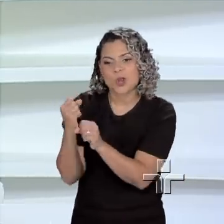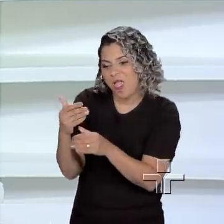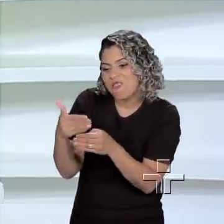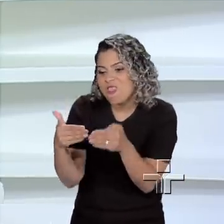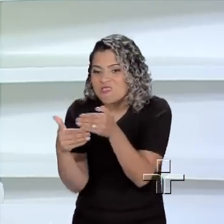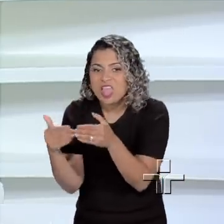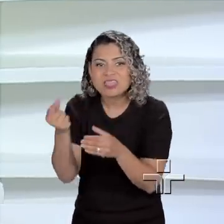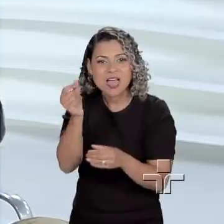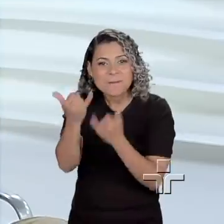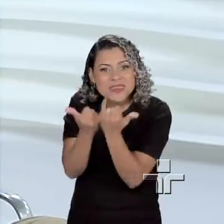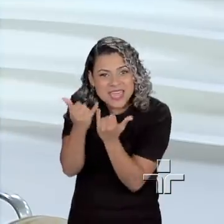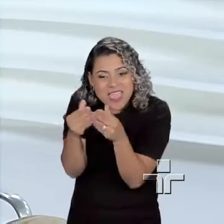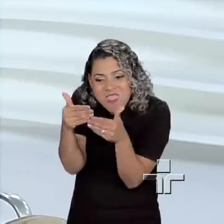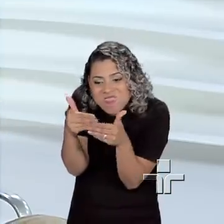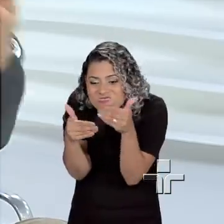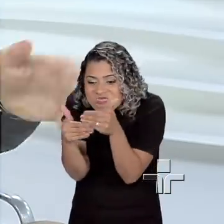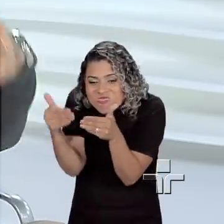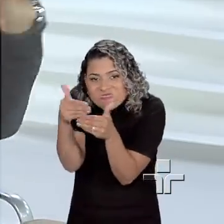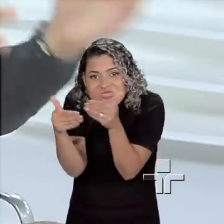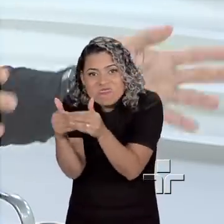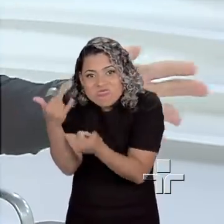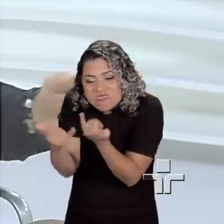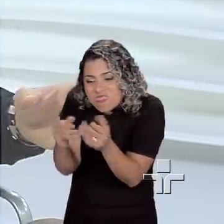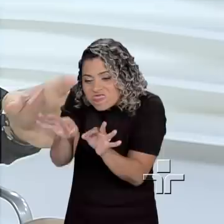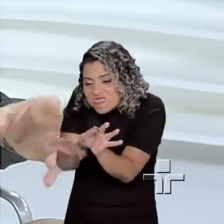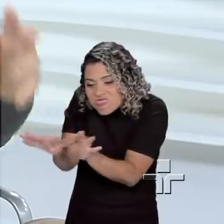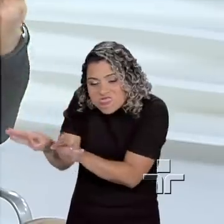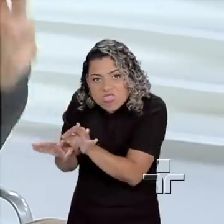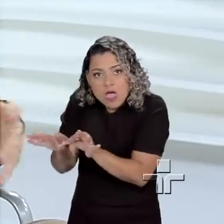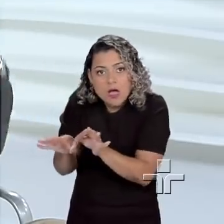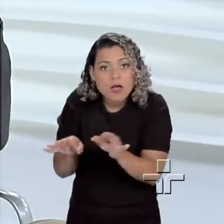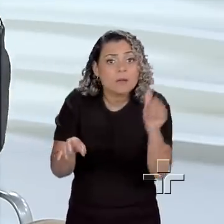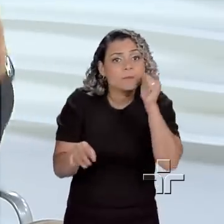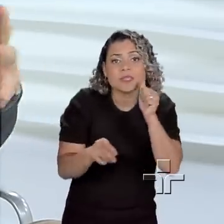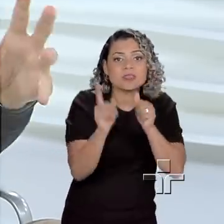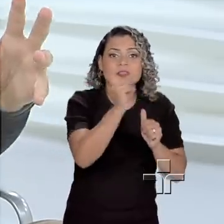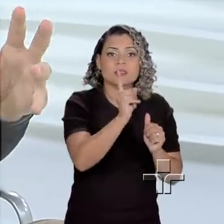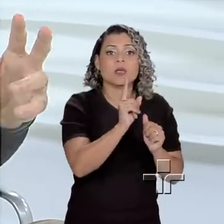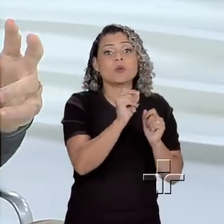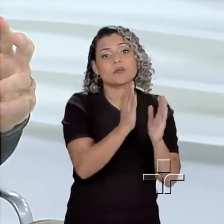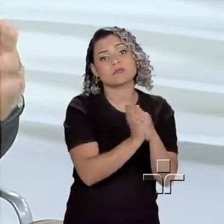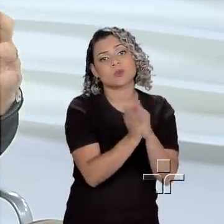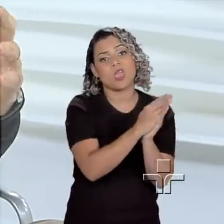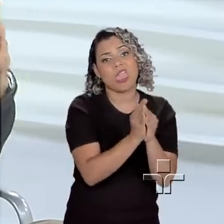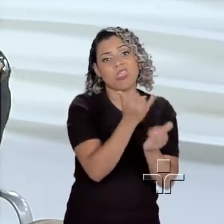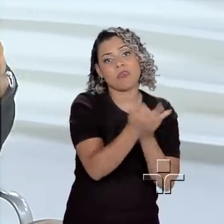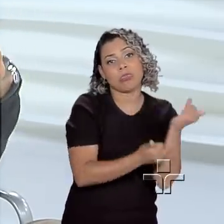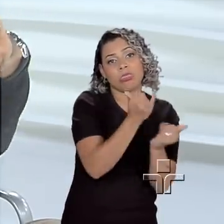barragem na água da chuva no quintal da casa ou no condomínio do prédio, e as meninas brincam de boneca.